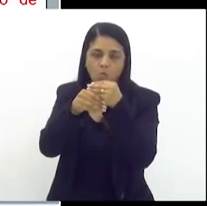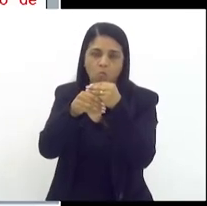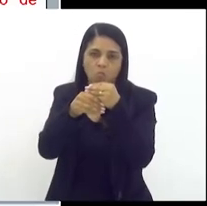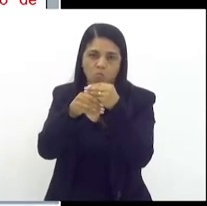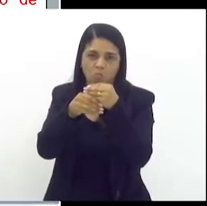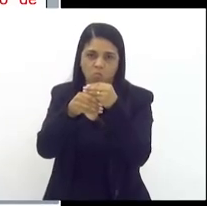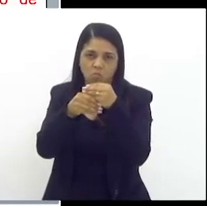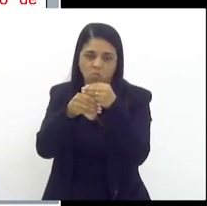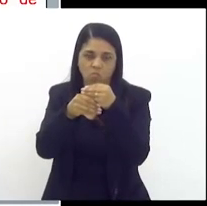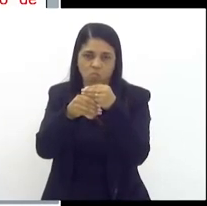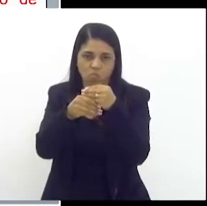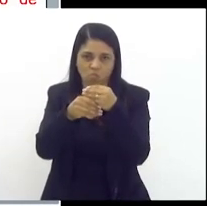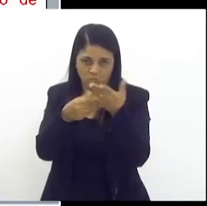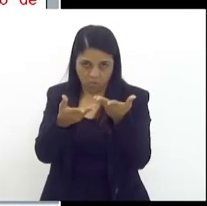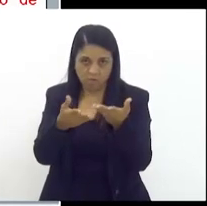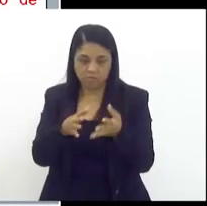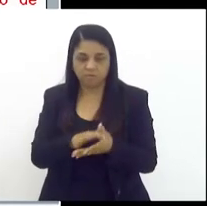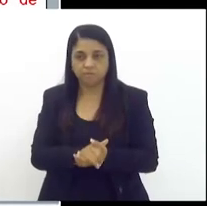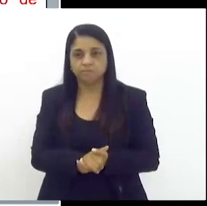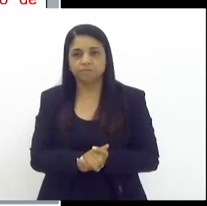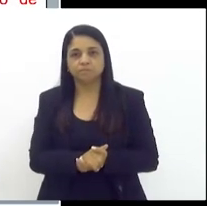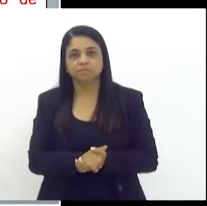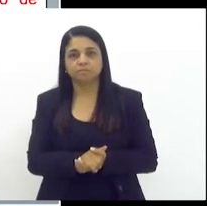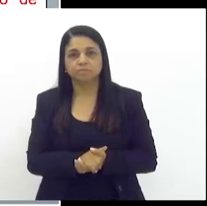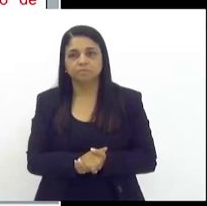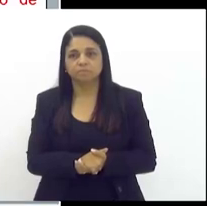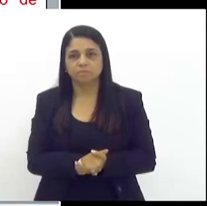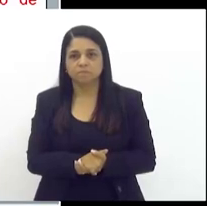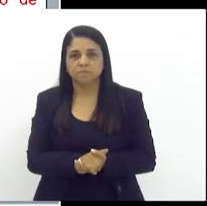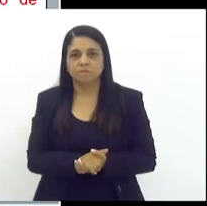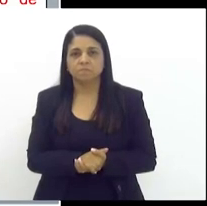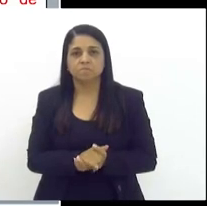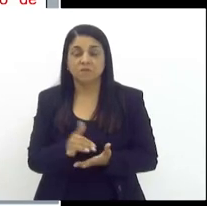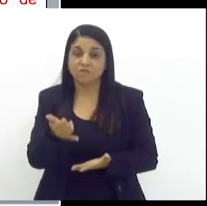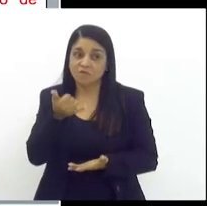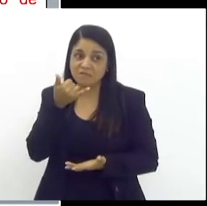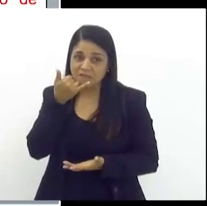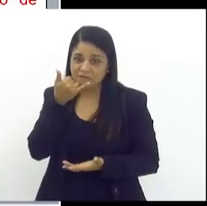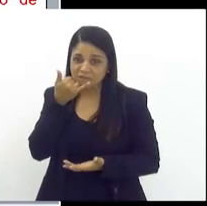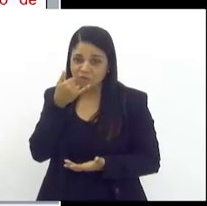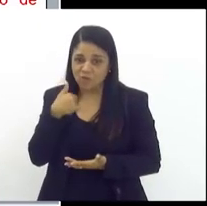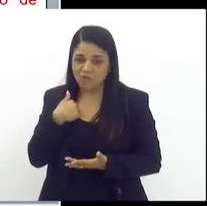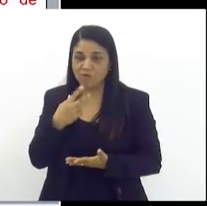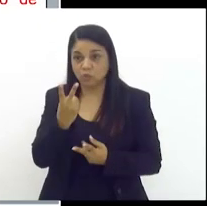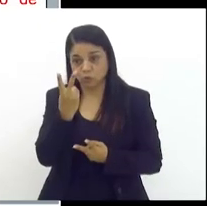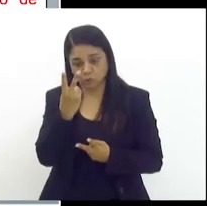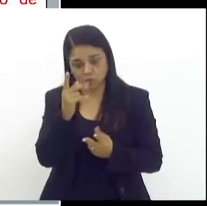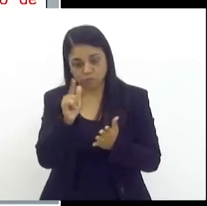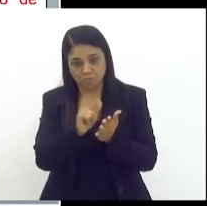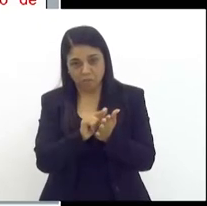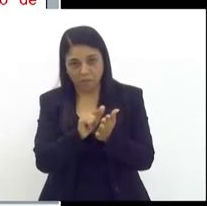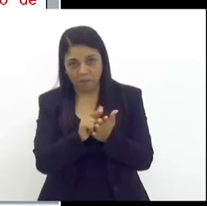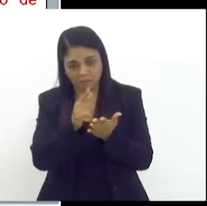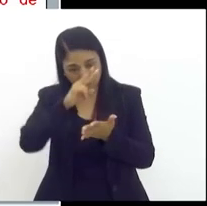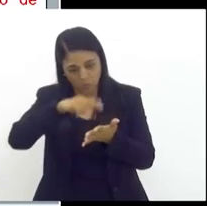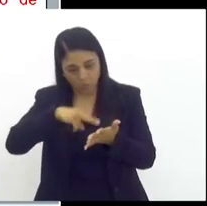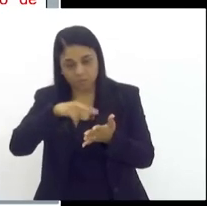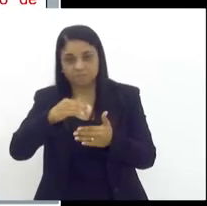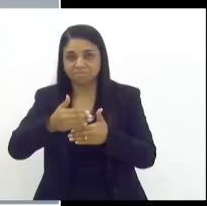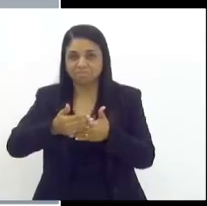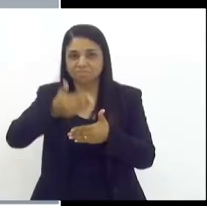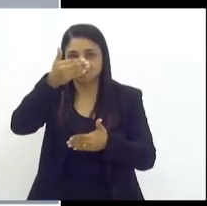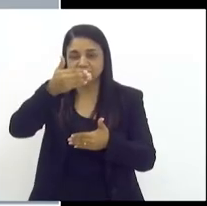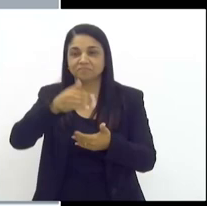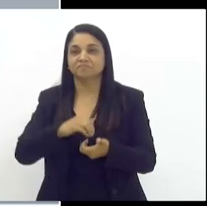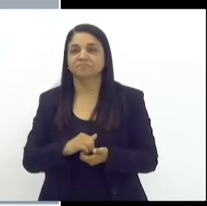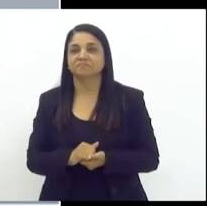já vou acabar ele pegou o telefone não sei se era para dizer que eu vou acabar só falta duas folhas próximo